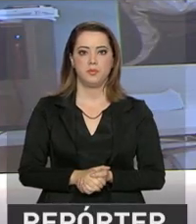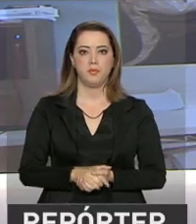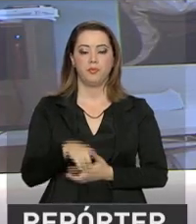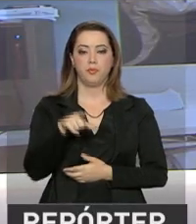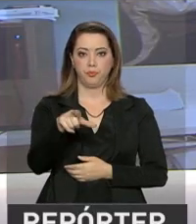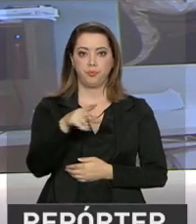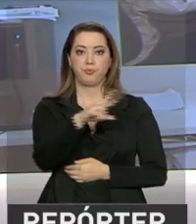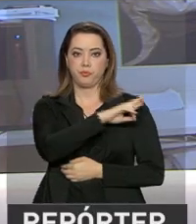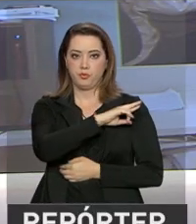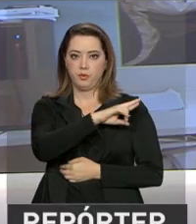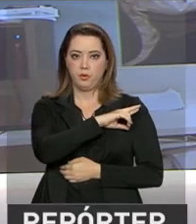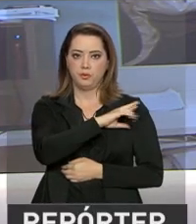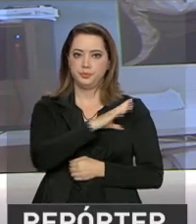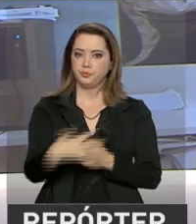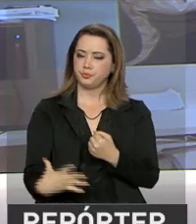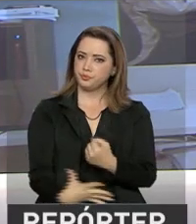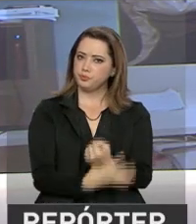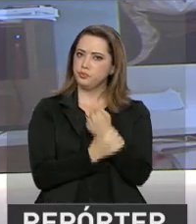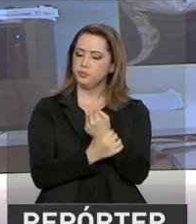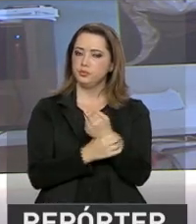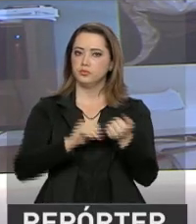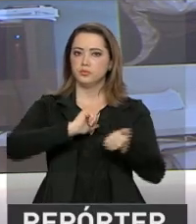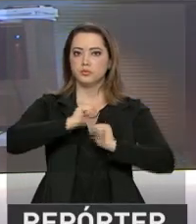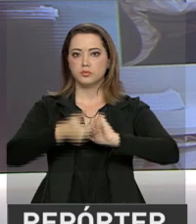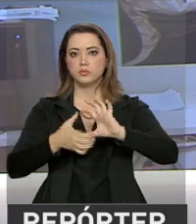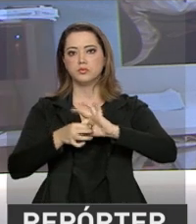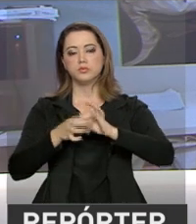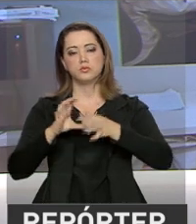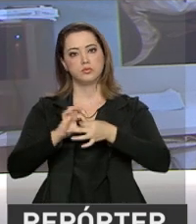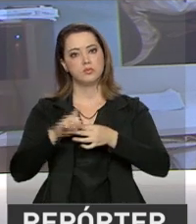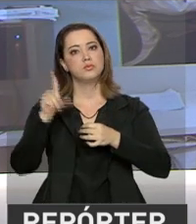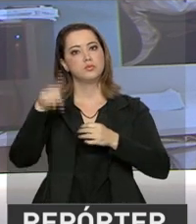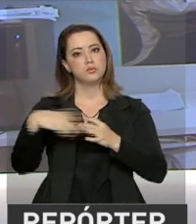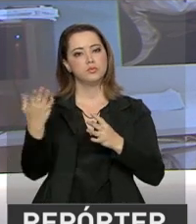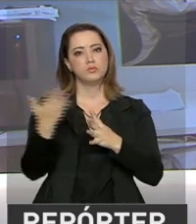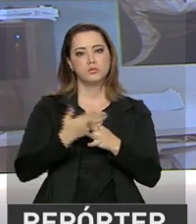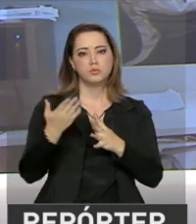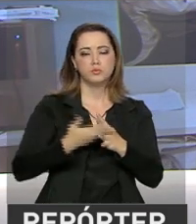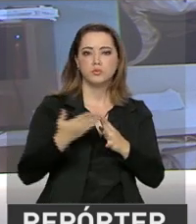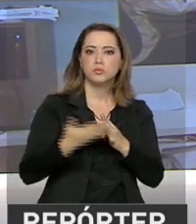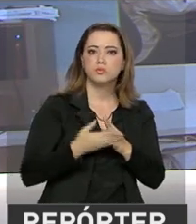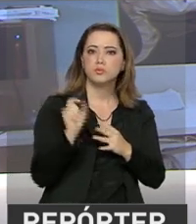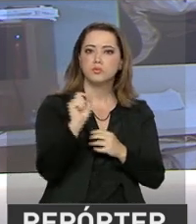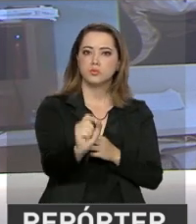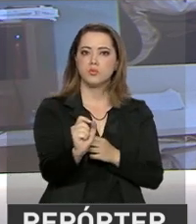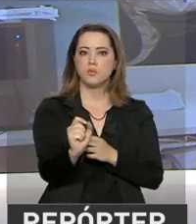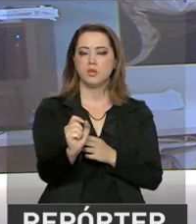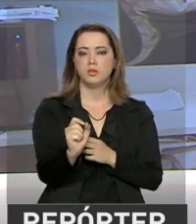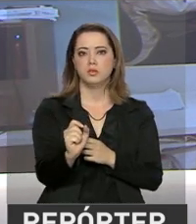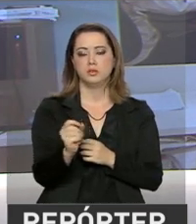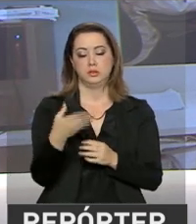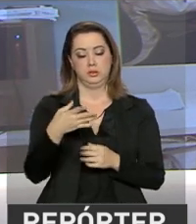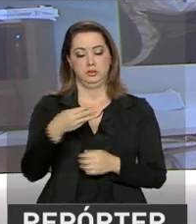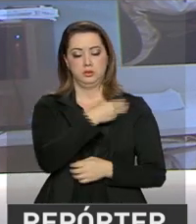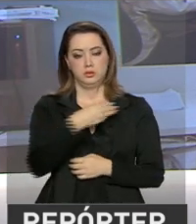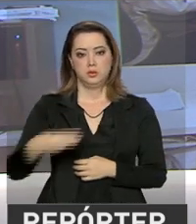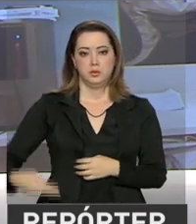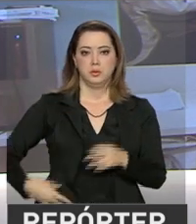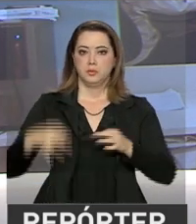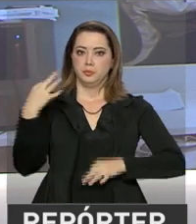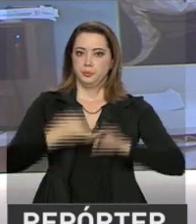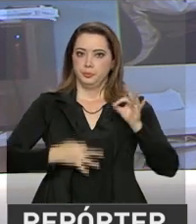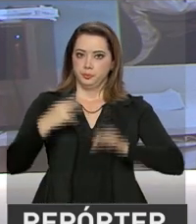responsabilidade pela segurança das Olimpíadas está sendo dividida entre o ministro da Justiça Alexandre de Moraes e o chefe do